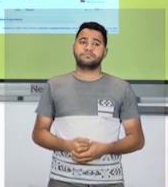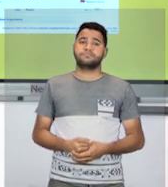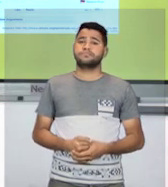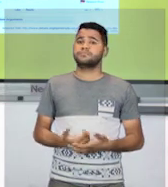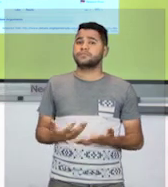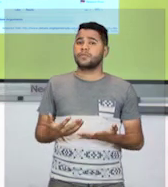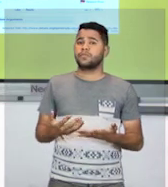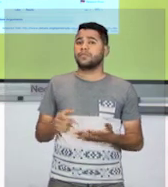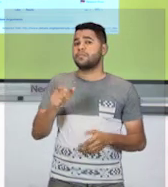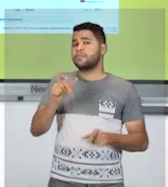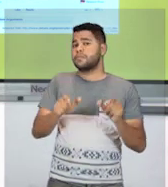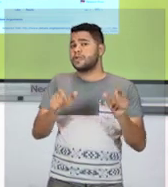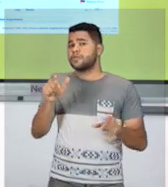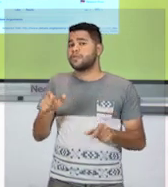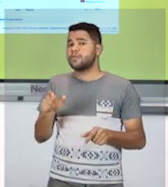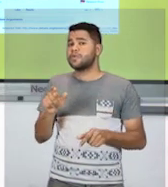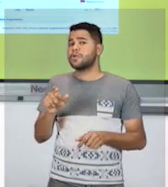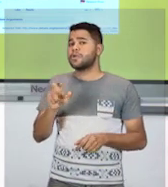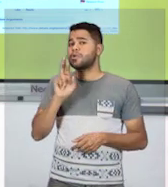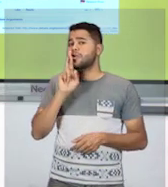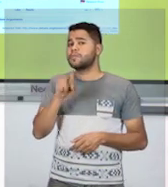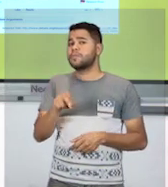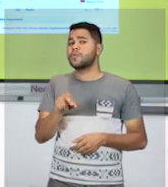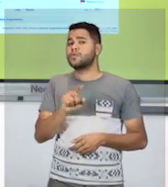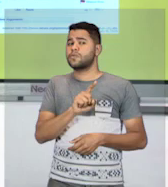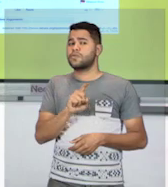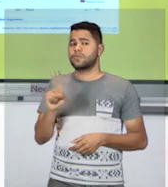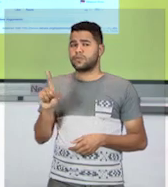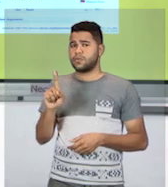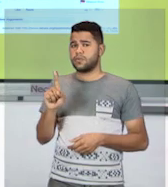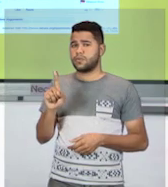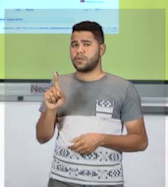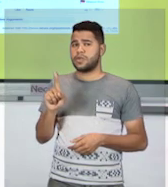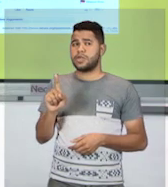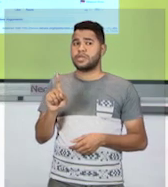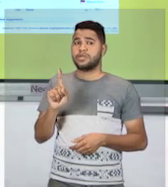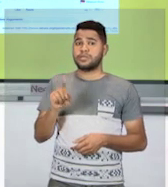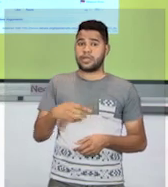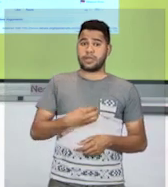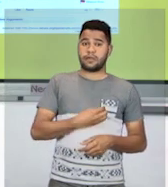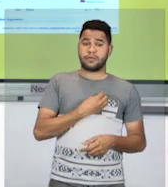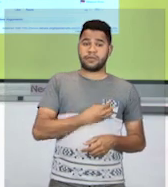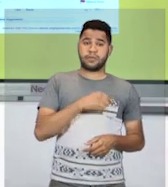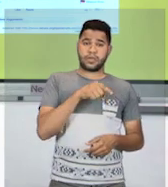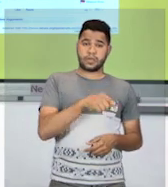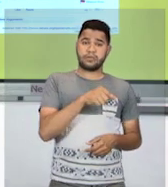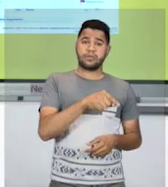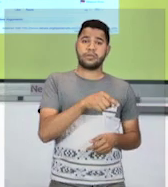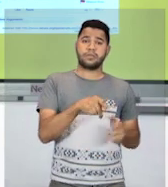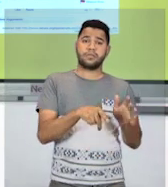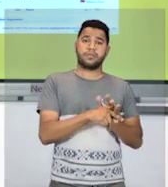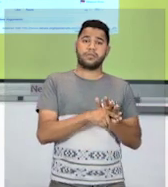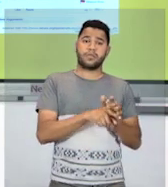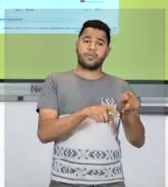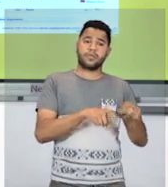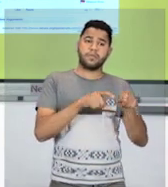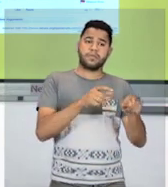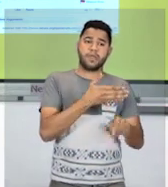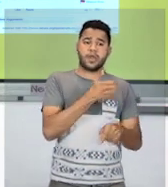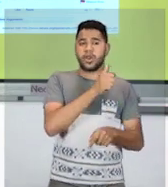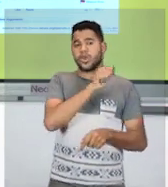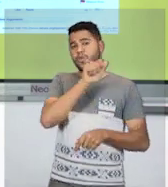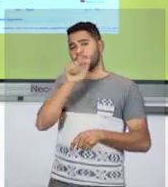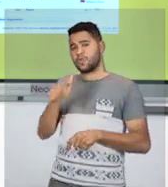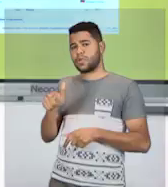né quem diz não aí essa pergunta se a vida na cidade no no interior é melhor que na cidade